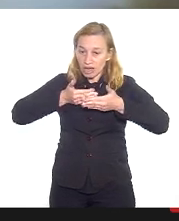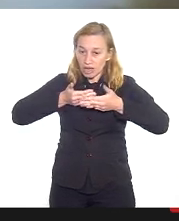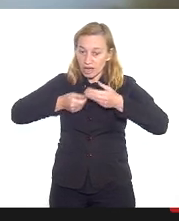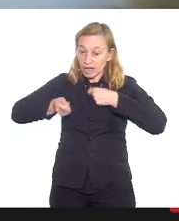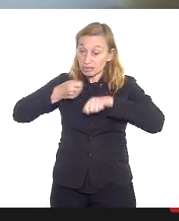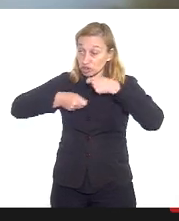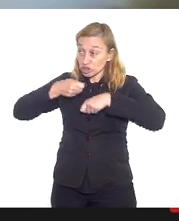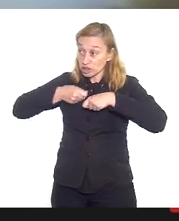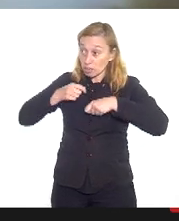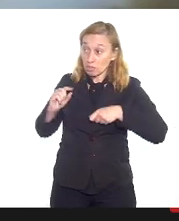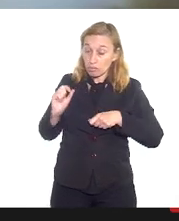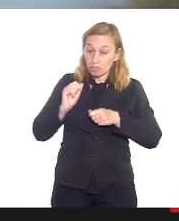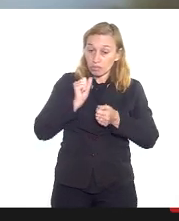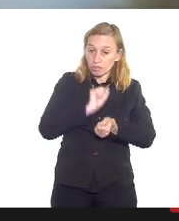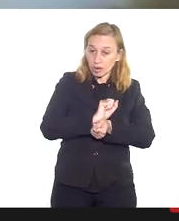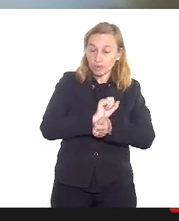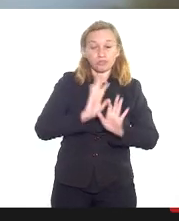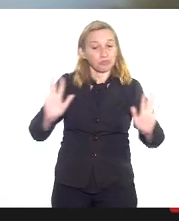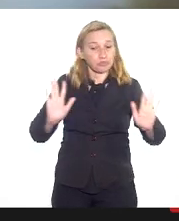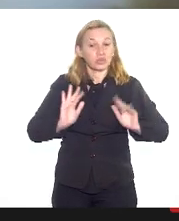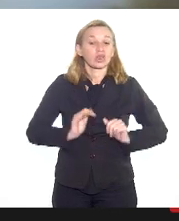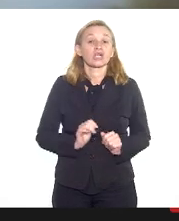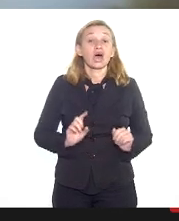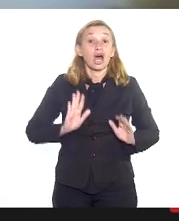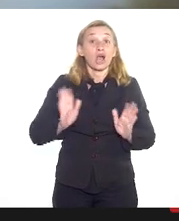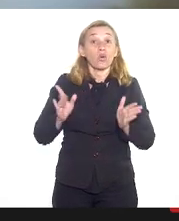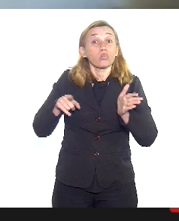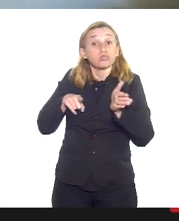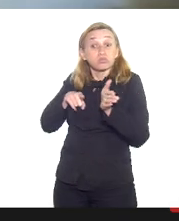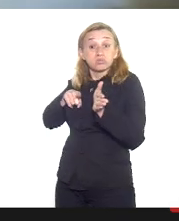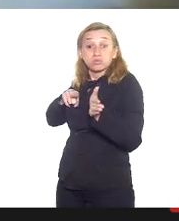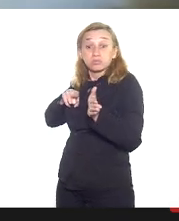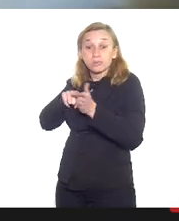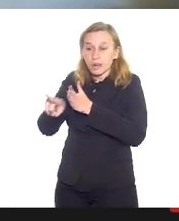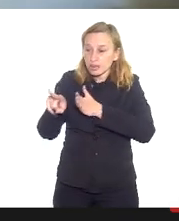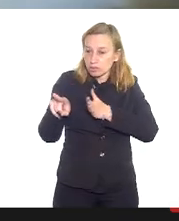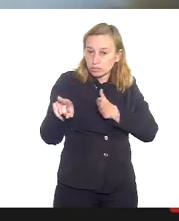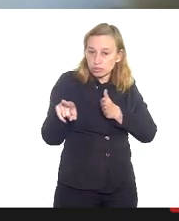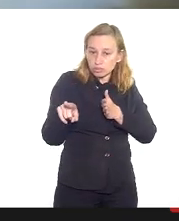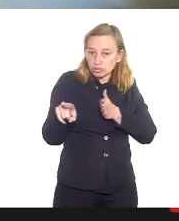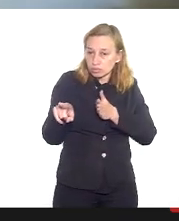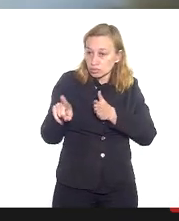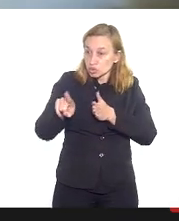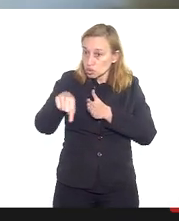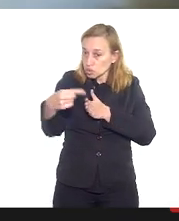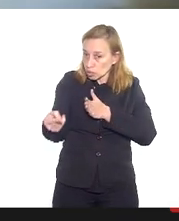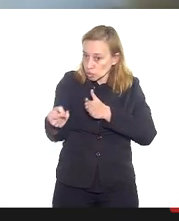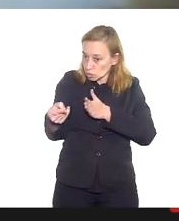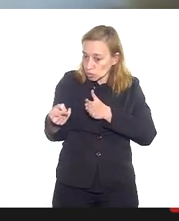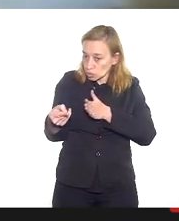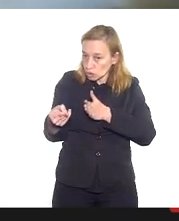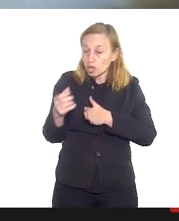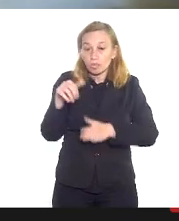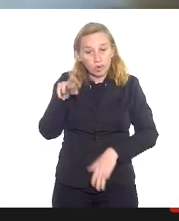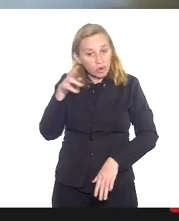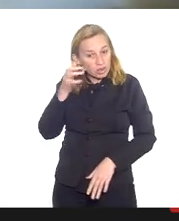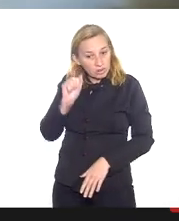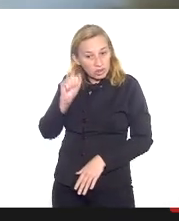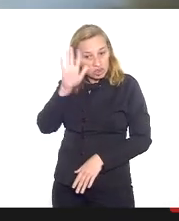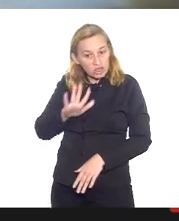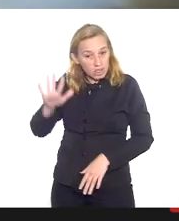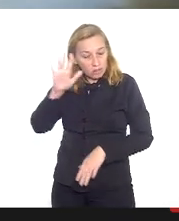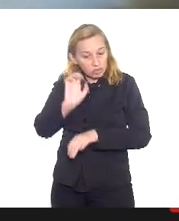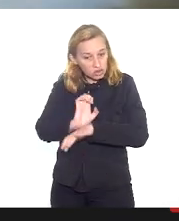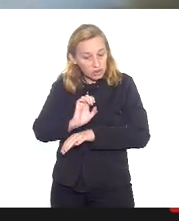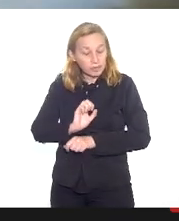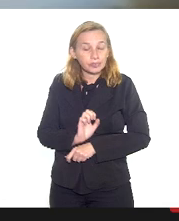Ponto. Agora, aí eu pergunto aos doutos. Quando falando dos doutos, eu estou falando da Procuradoria Geral do